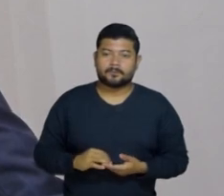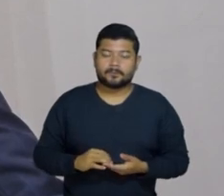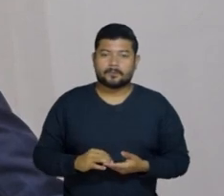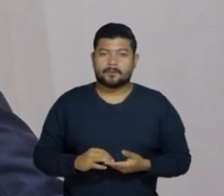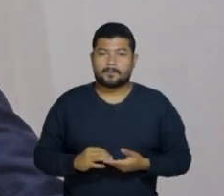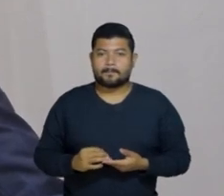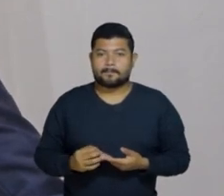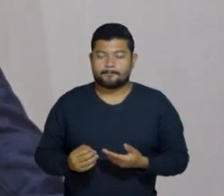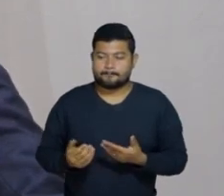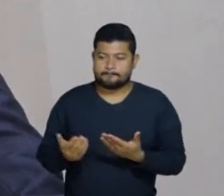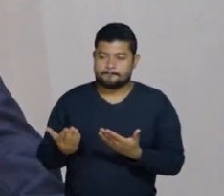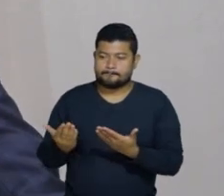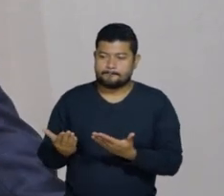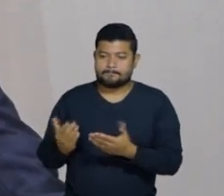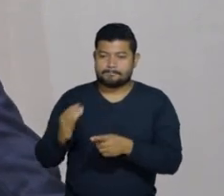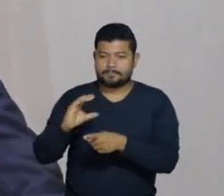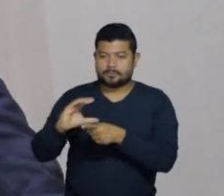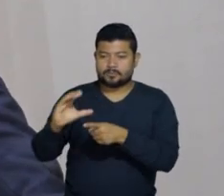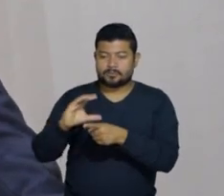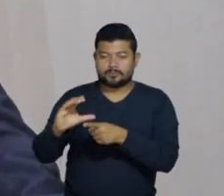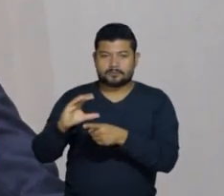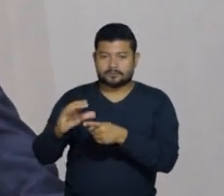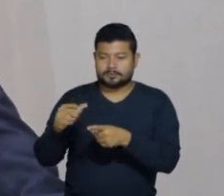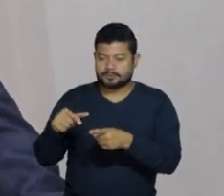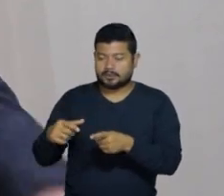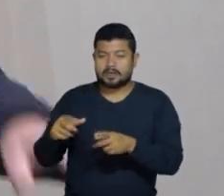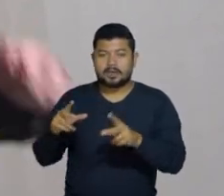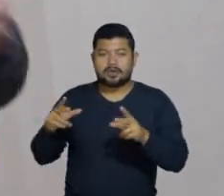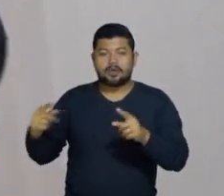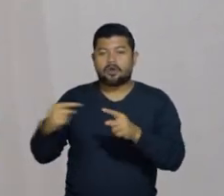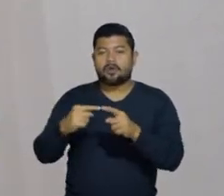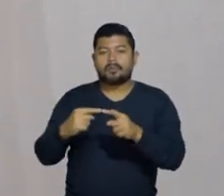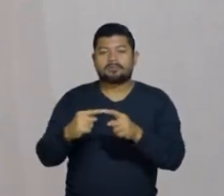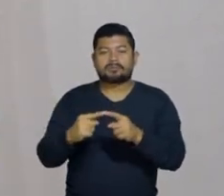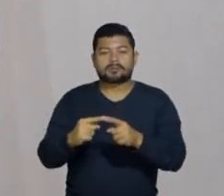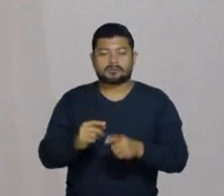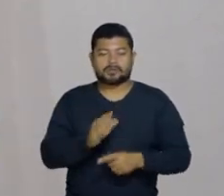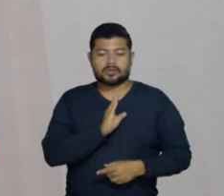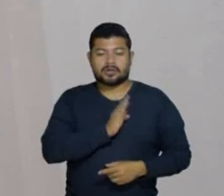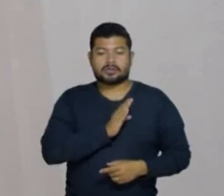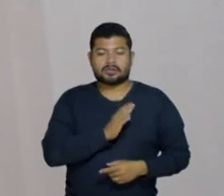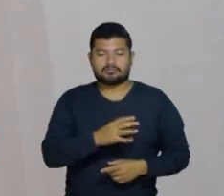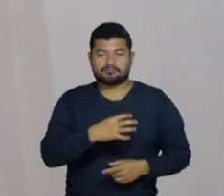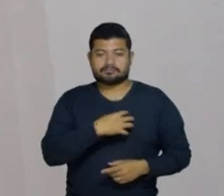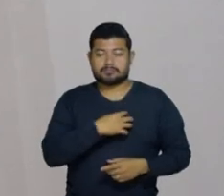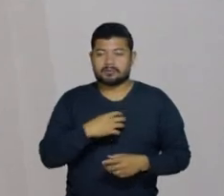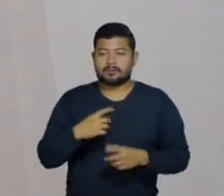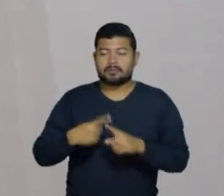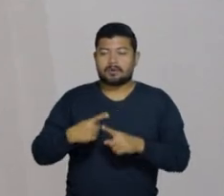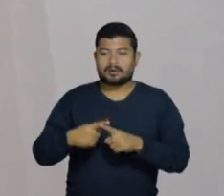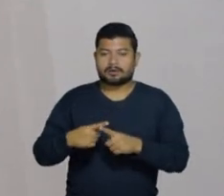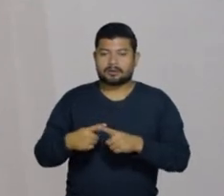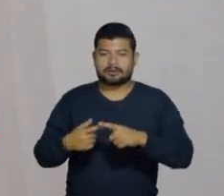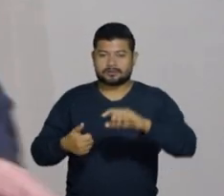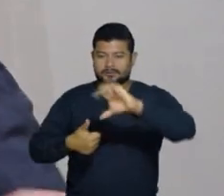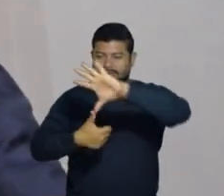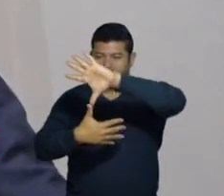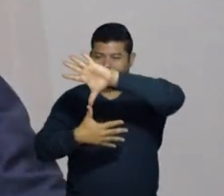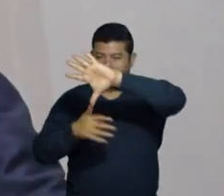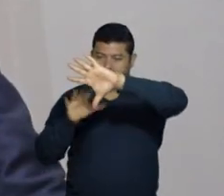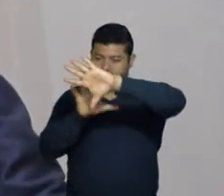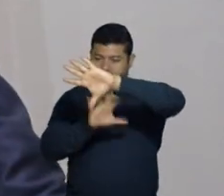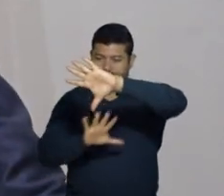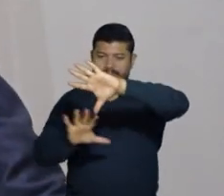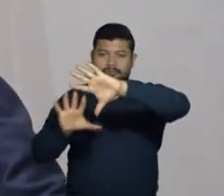Curitibanos é o coração de Santa Catarina nas questões geográficas que